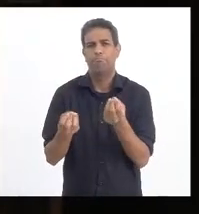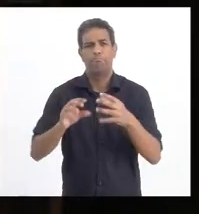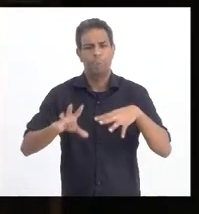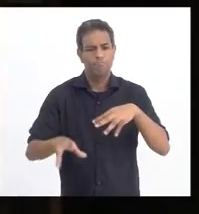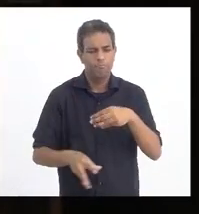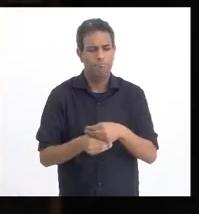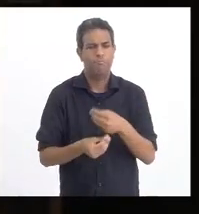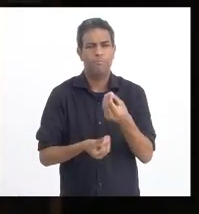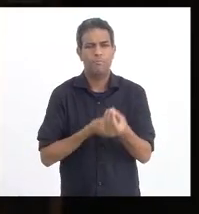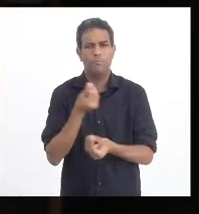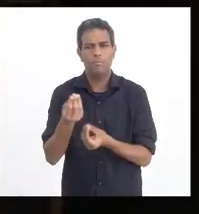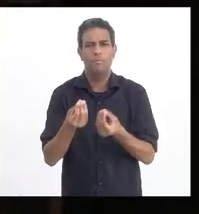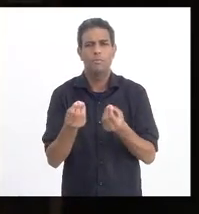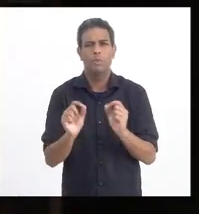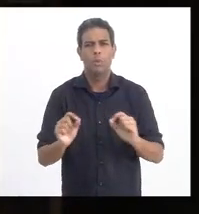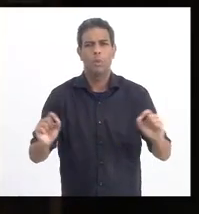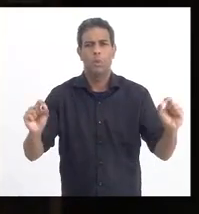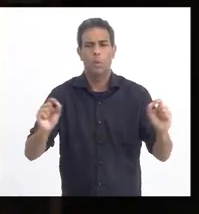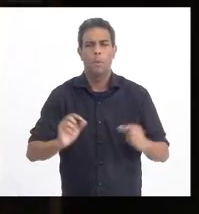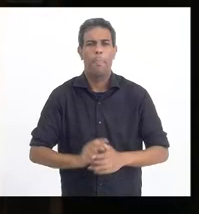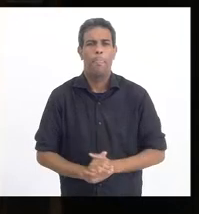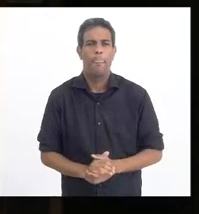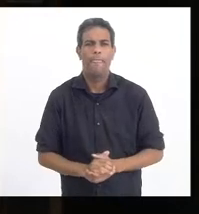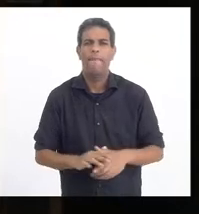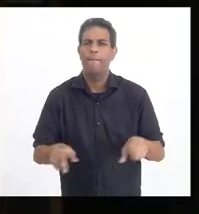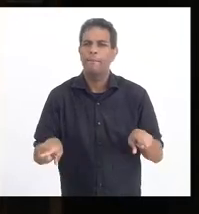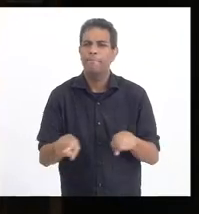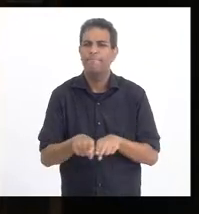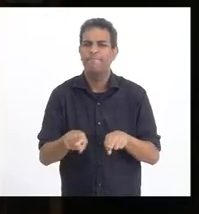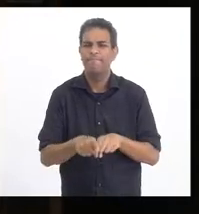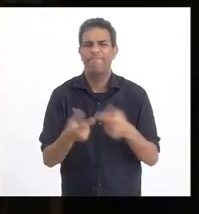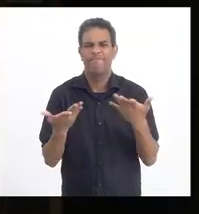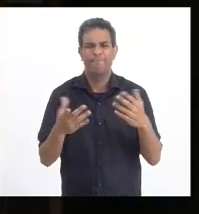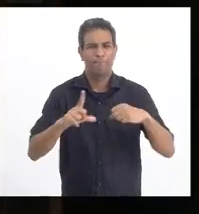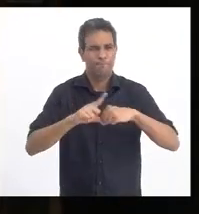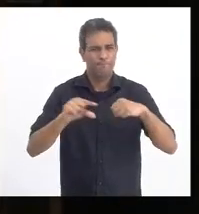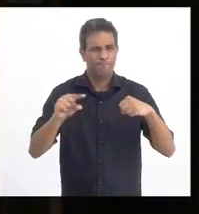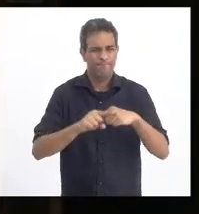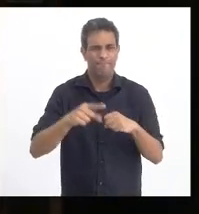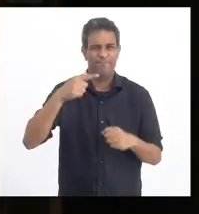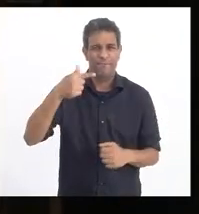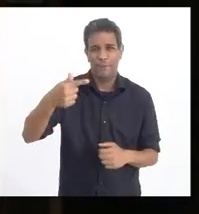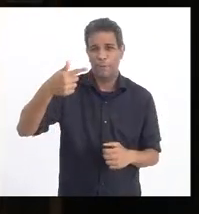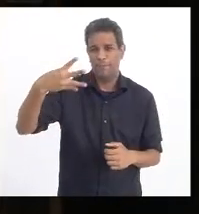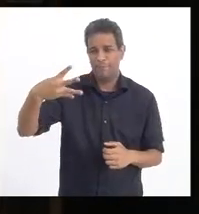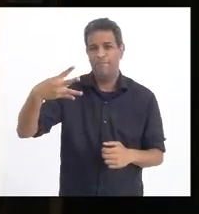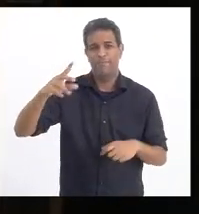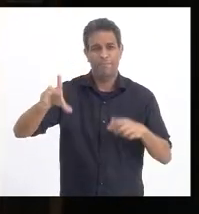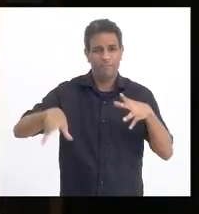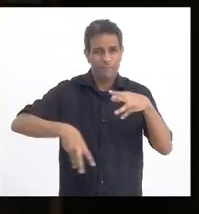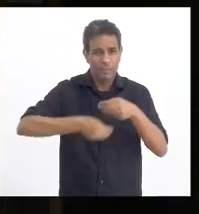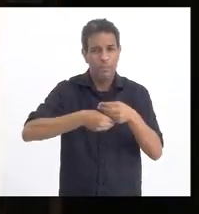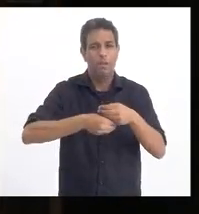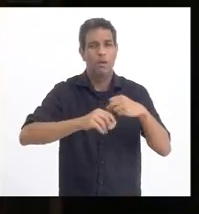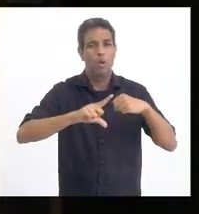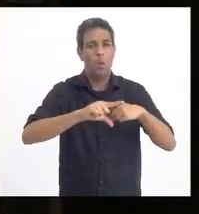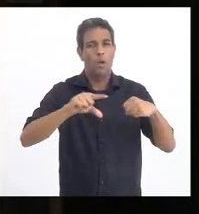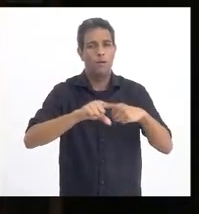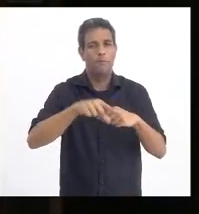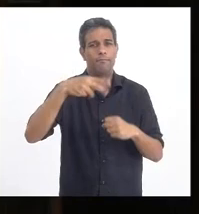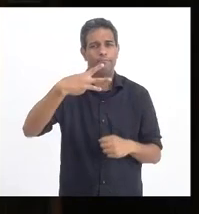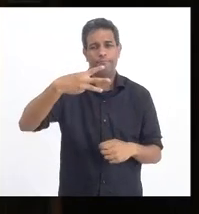incorporação integral das gratificações O que são incorporáveis o artigo 78 dentro do Artigo 39